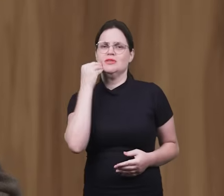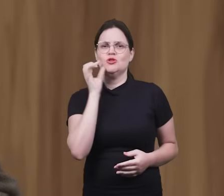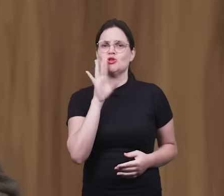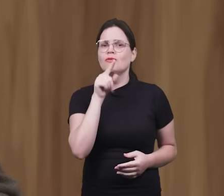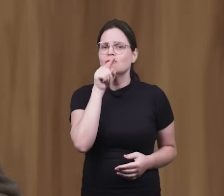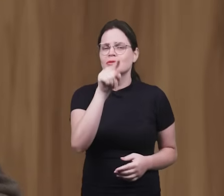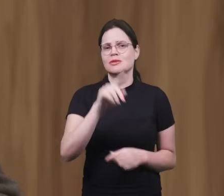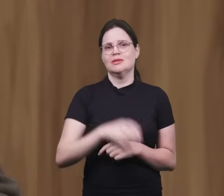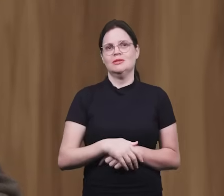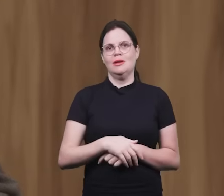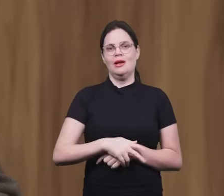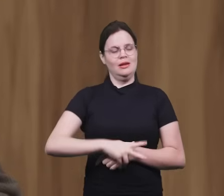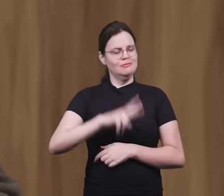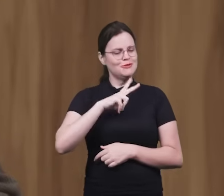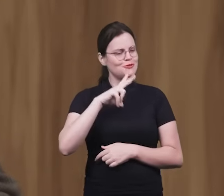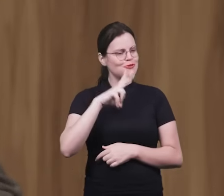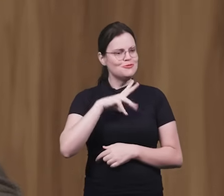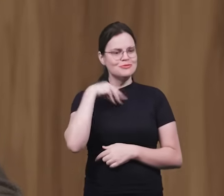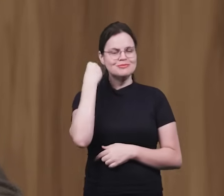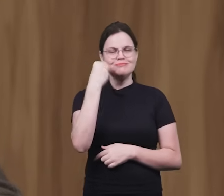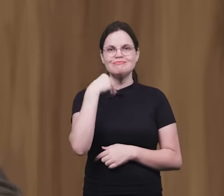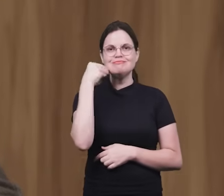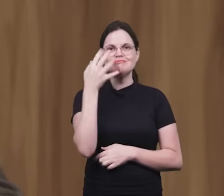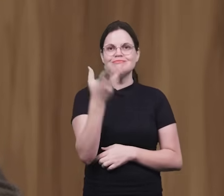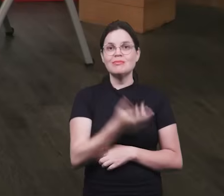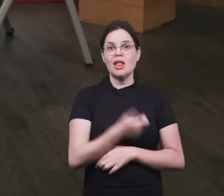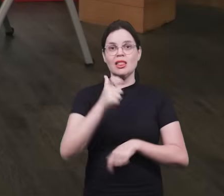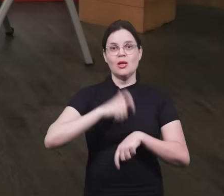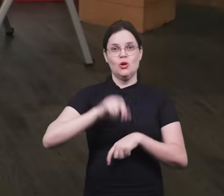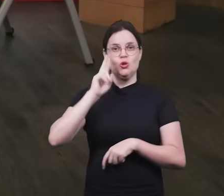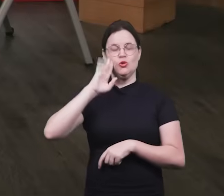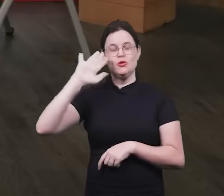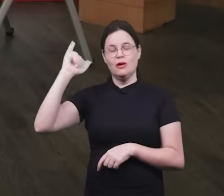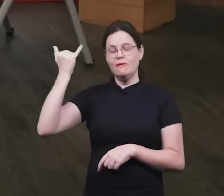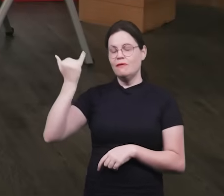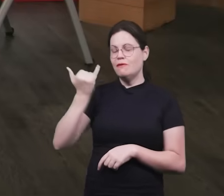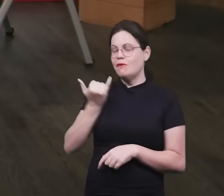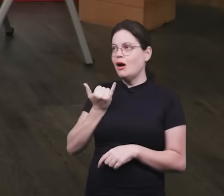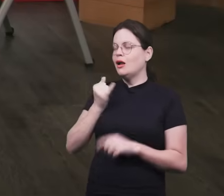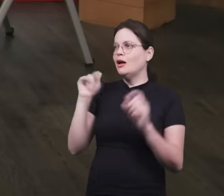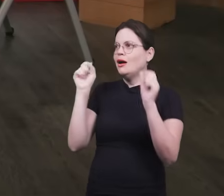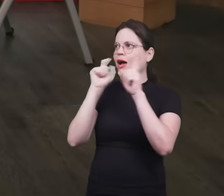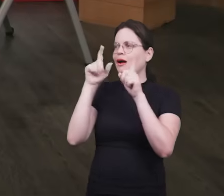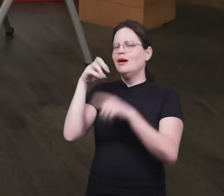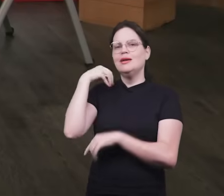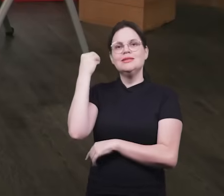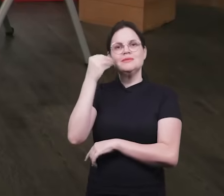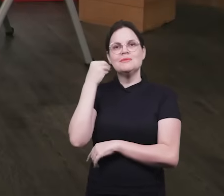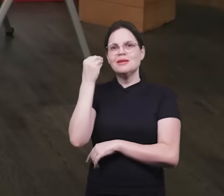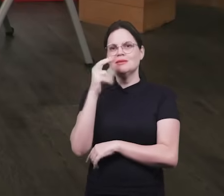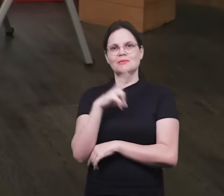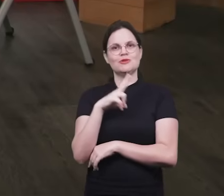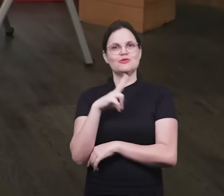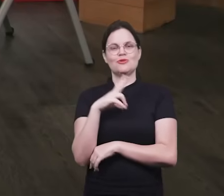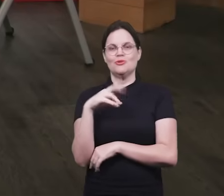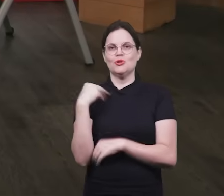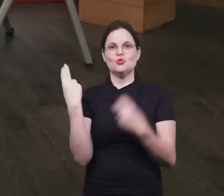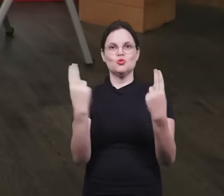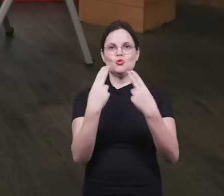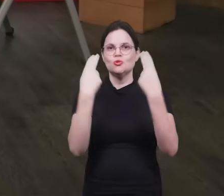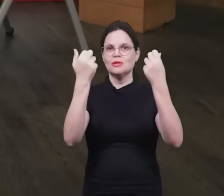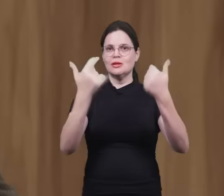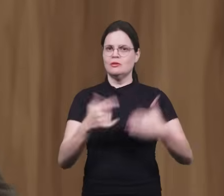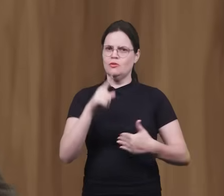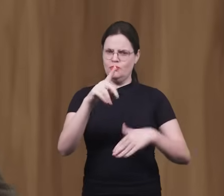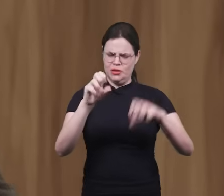que Deus fez na sua É vida. a experiência pessoal. É uma Quando Jesus se revela ao homem, é uma experiência única, né, pastor Sem Júlio? dúvida, sem dúvida. Você